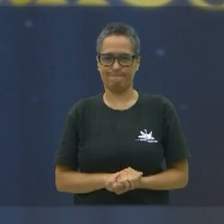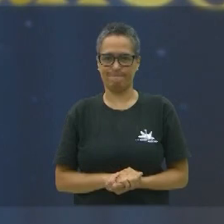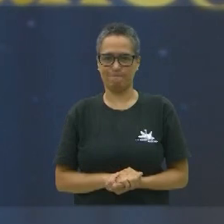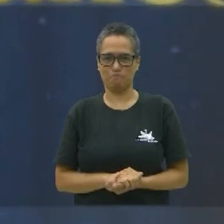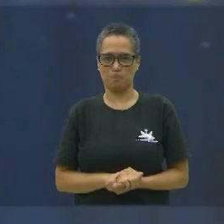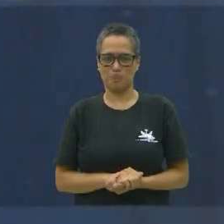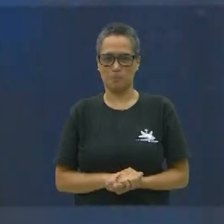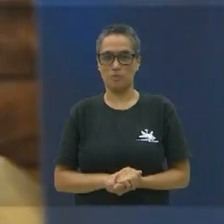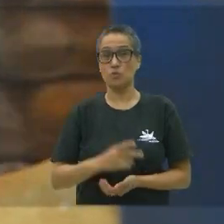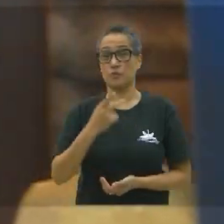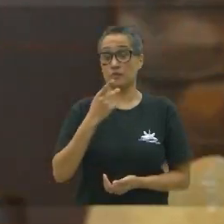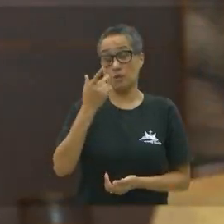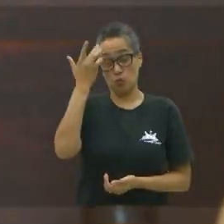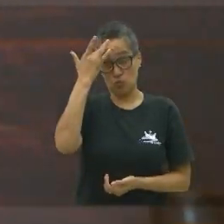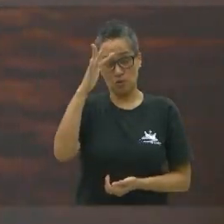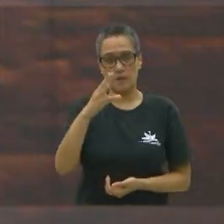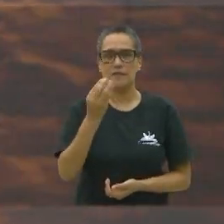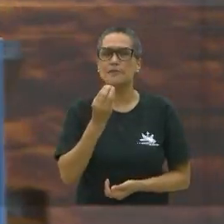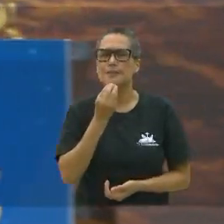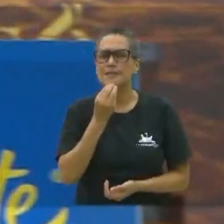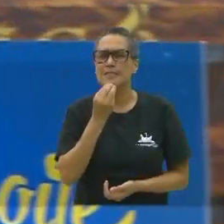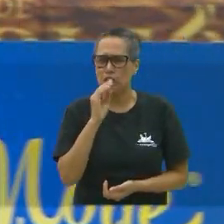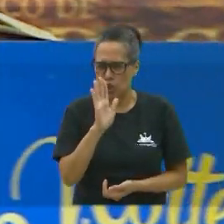Eu não sei se você já teve oportunidade.